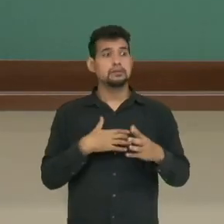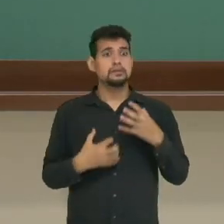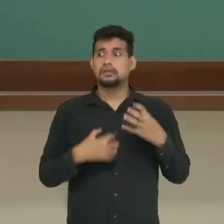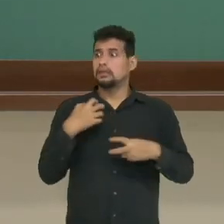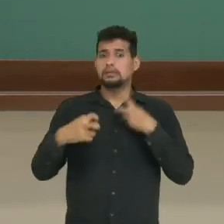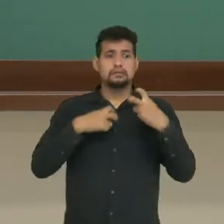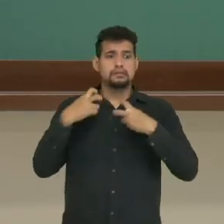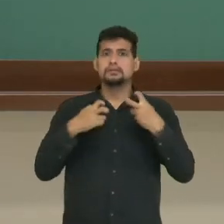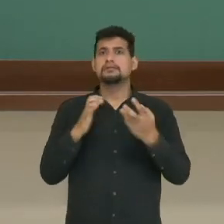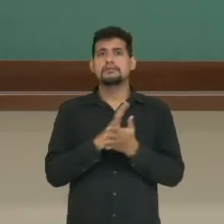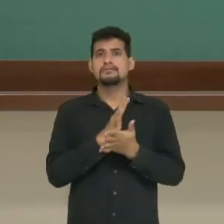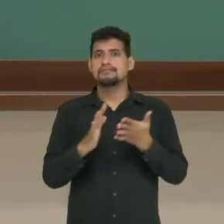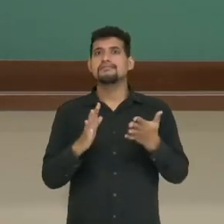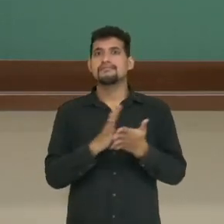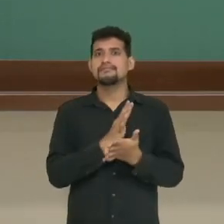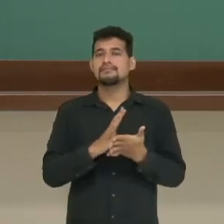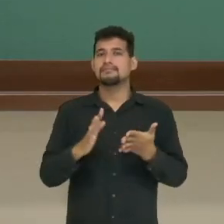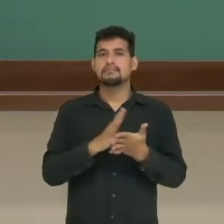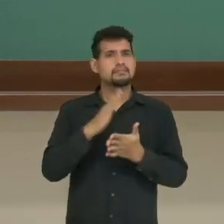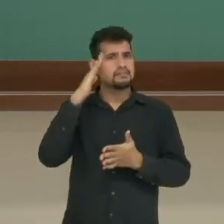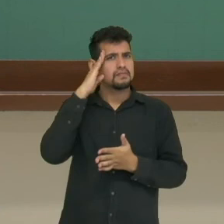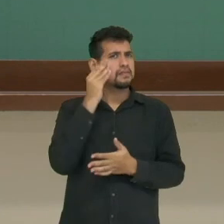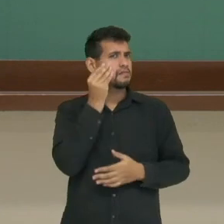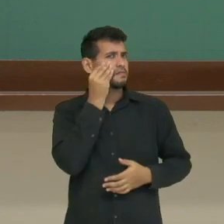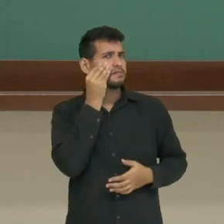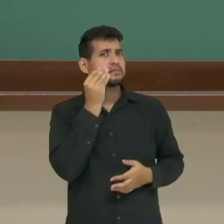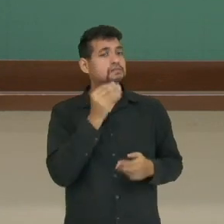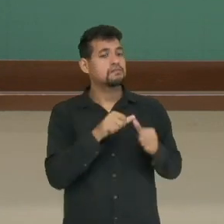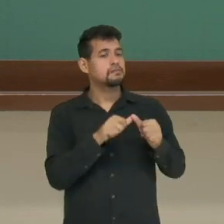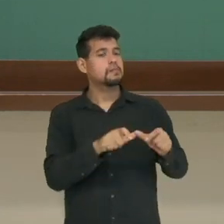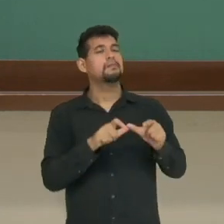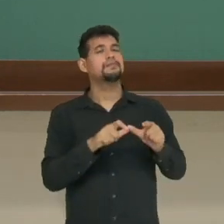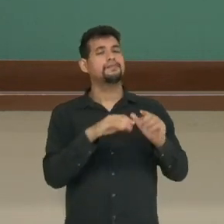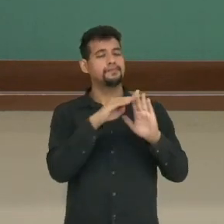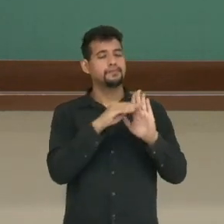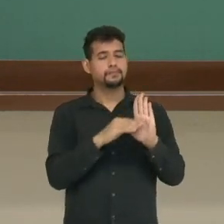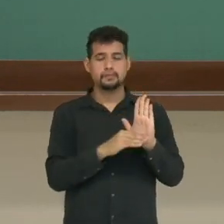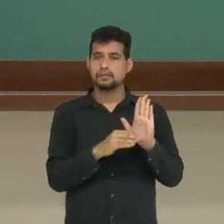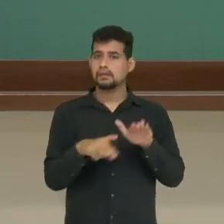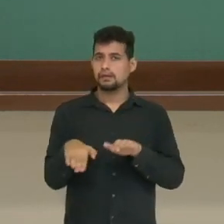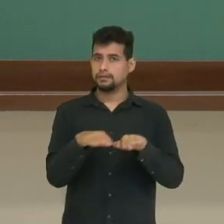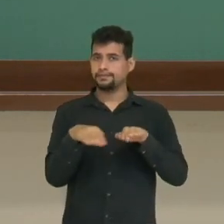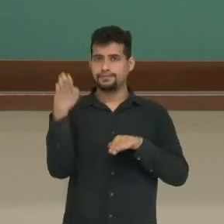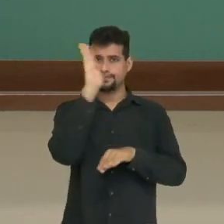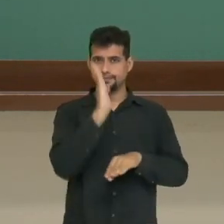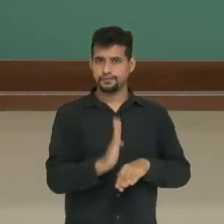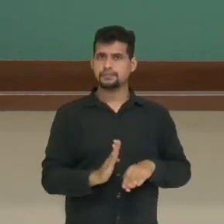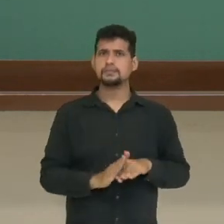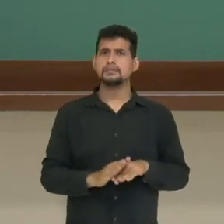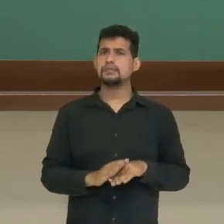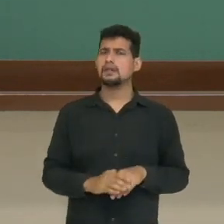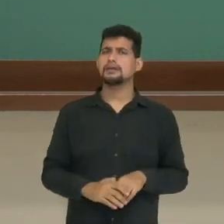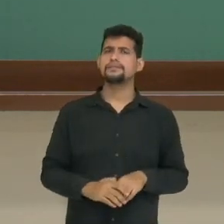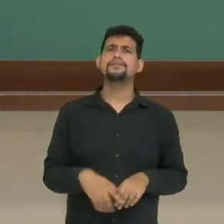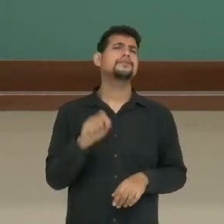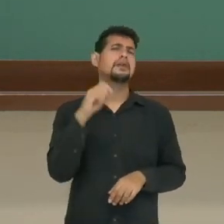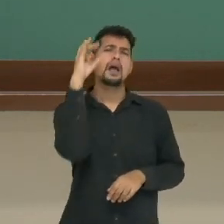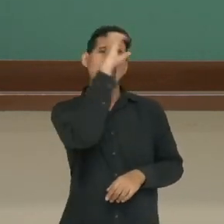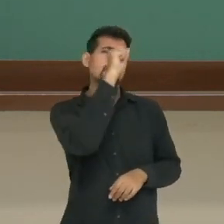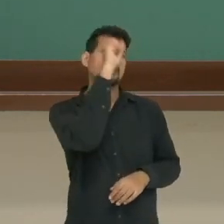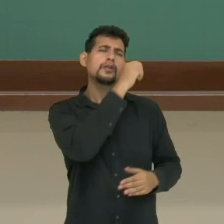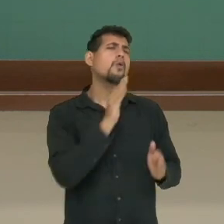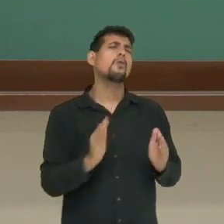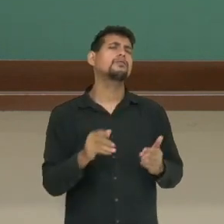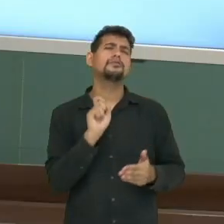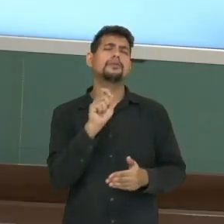de alguns militares da linha dura tentando manter o regime militar no Brasil. O que você aprendeu nesta